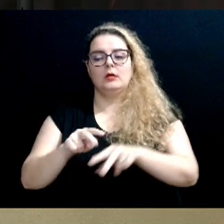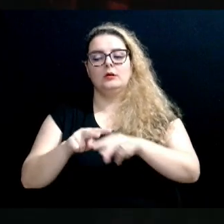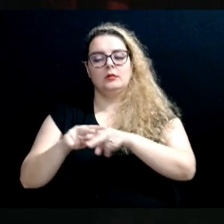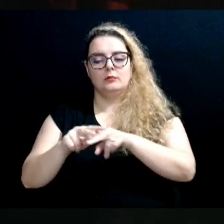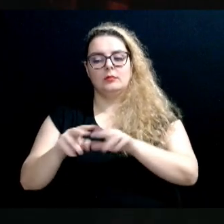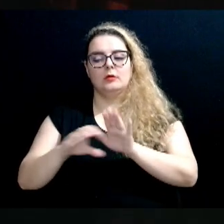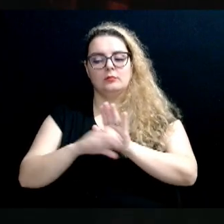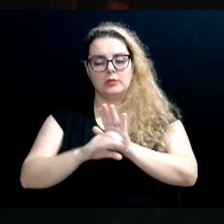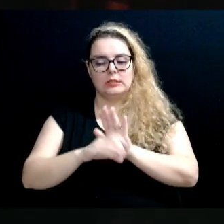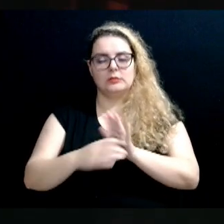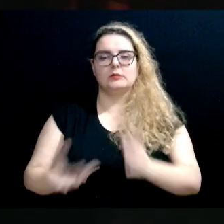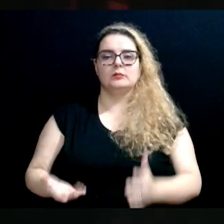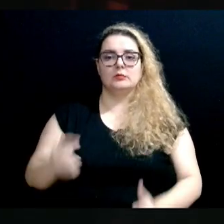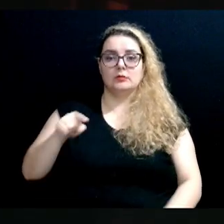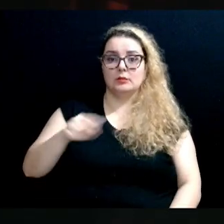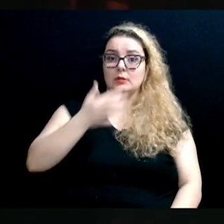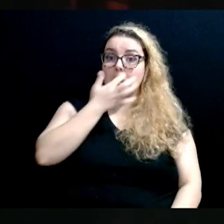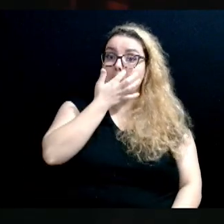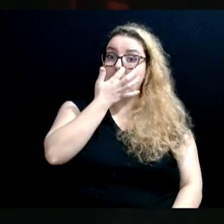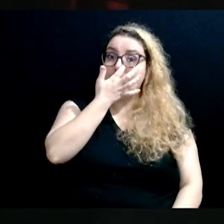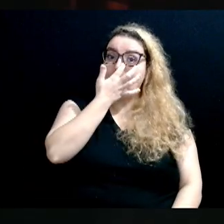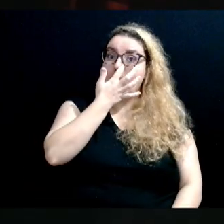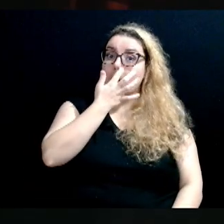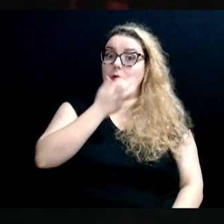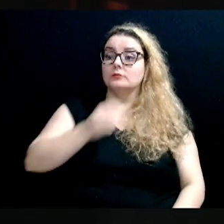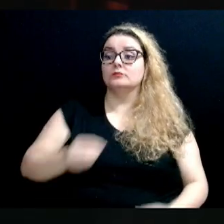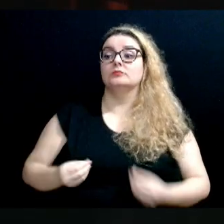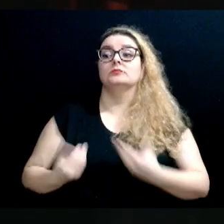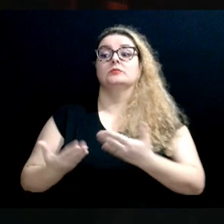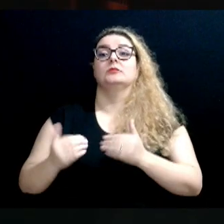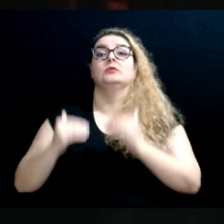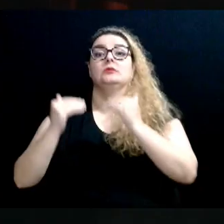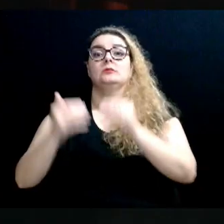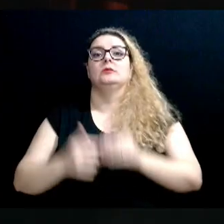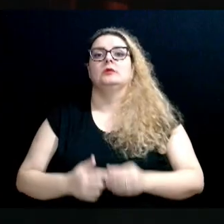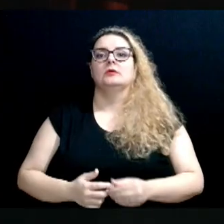está se entregando demais e a gente acaba